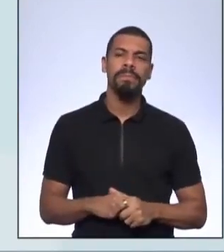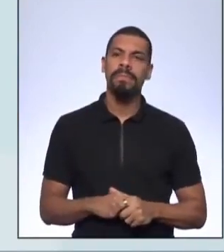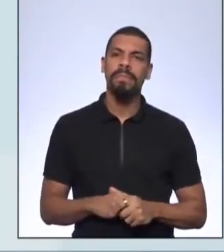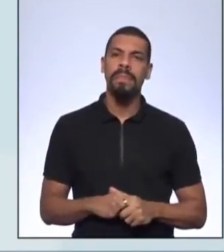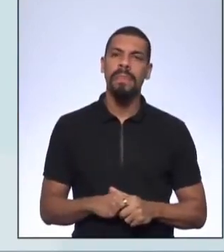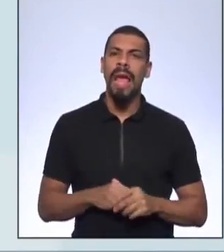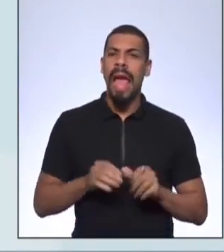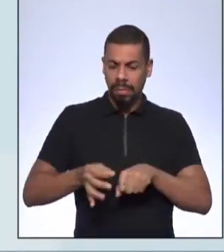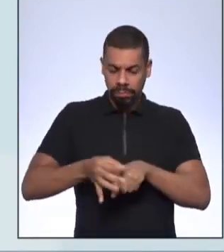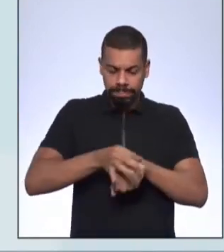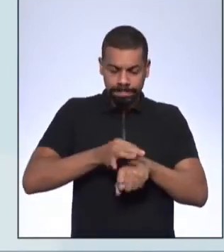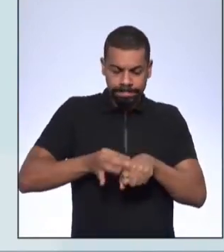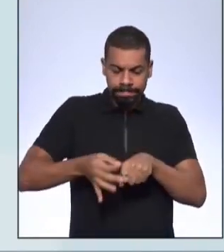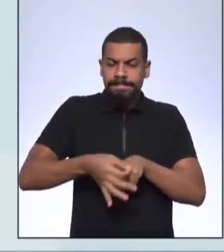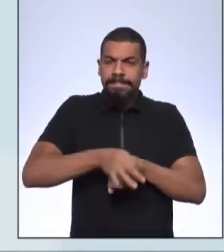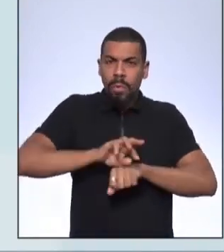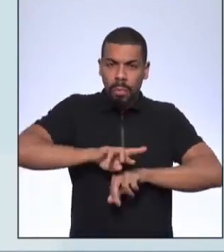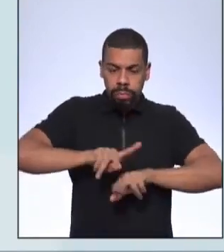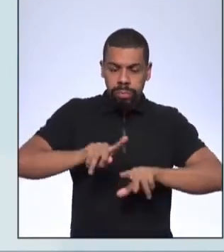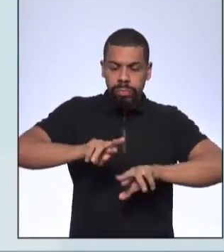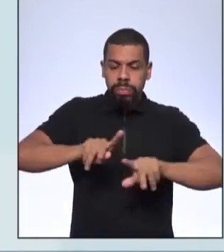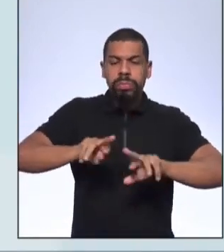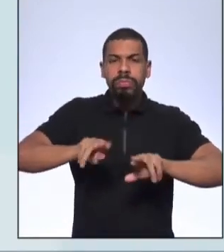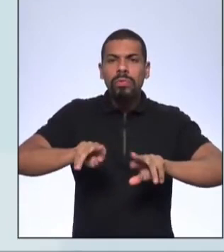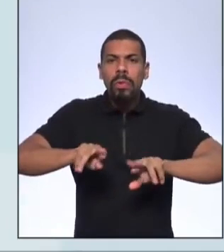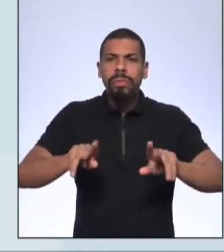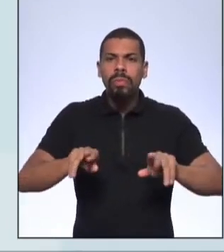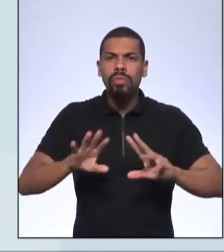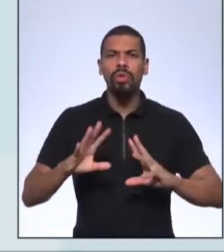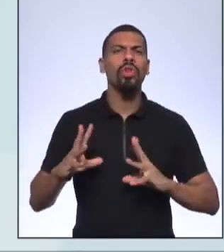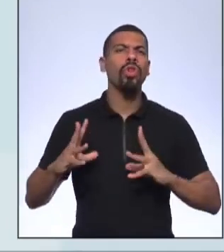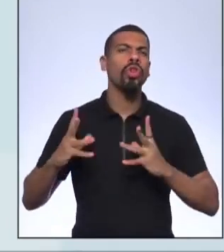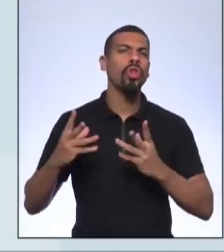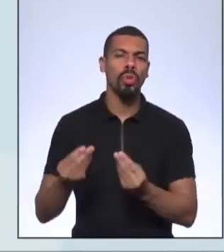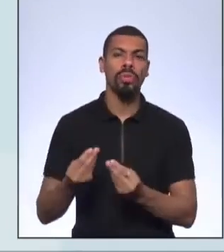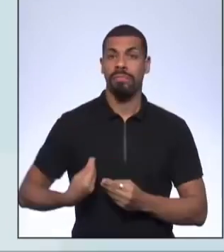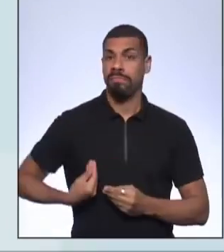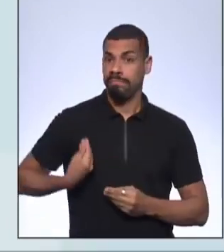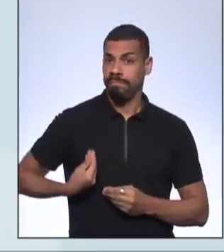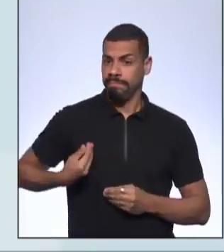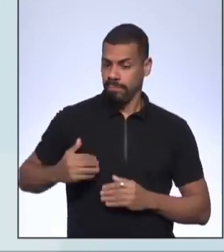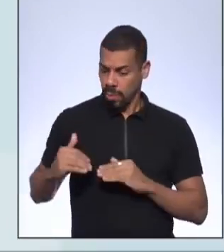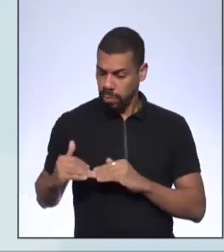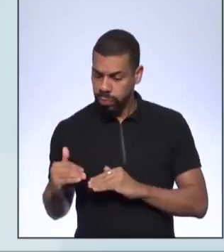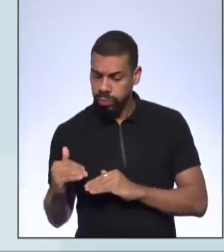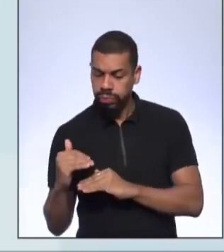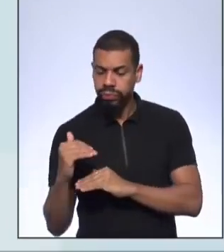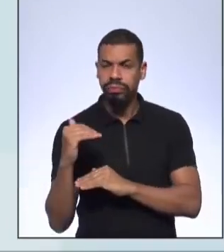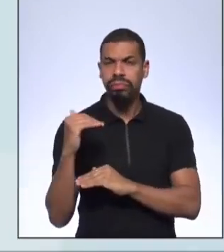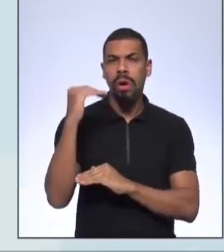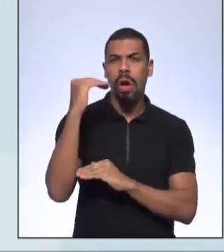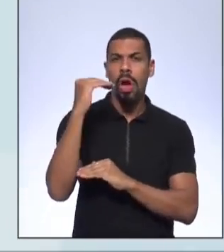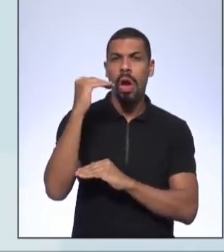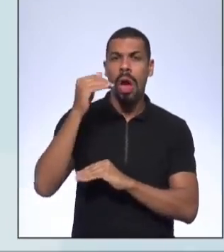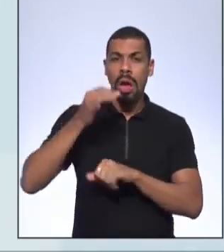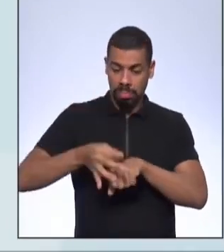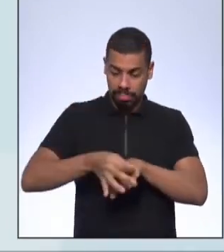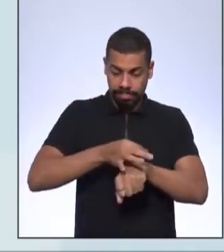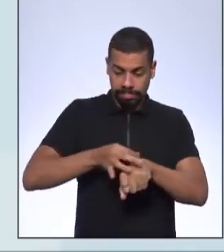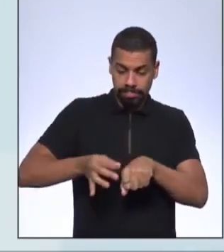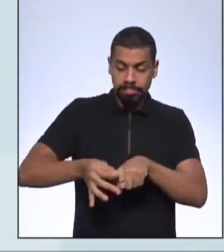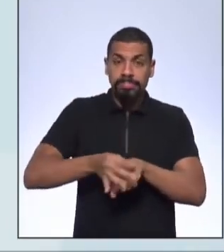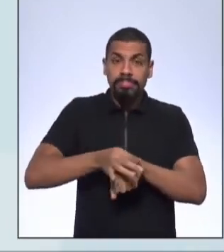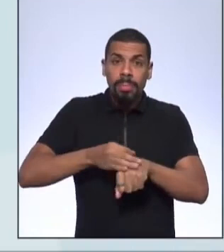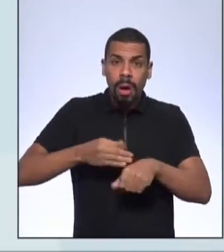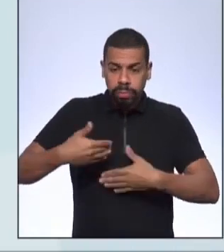essa célula se multiplicou. Né, e durante toda a vida, mesmo depois que nós nascemos, as células do nosso corpo continuam